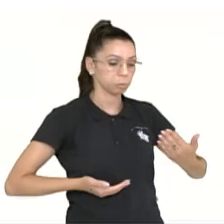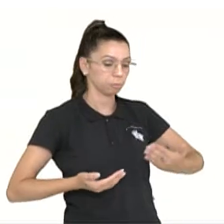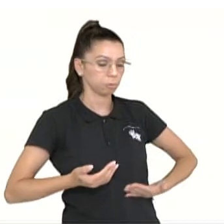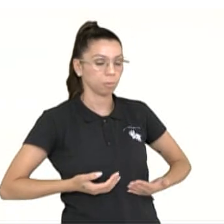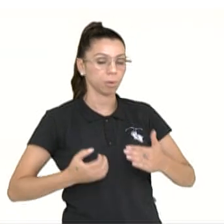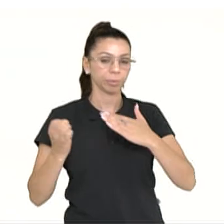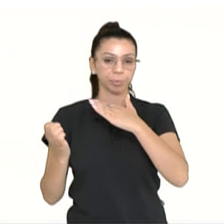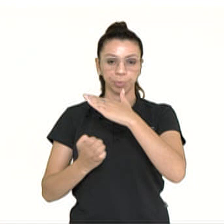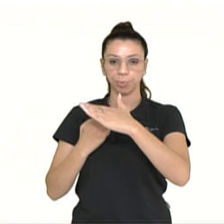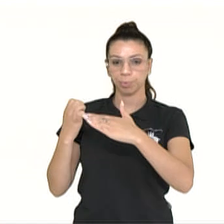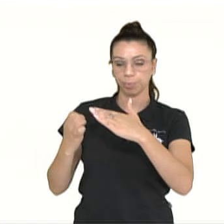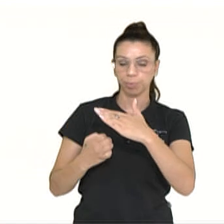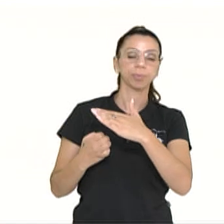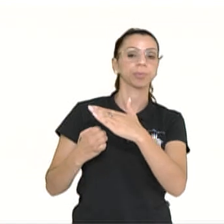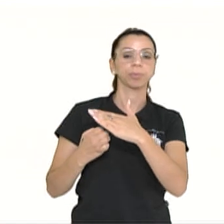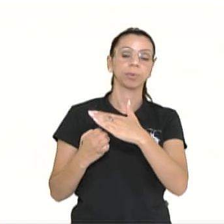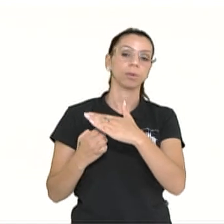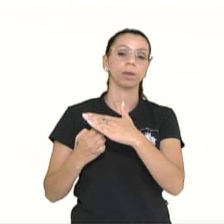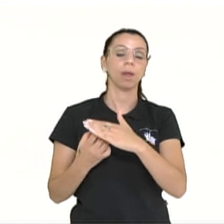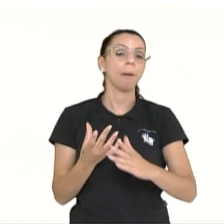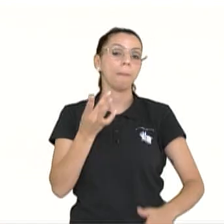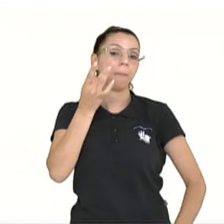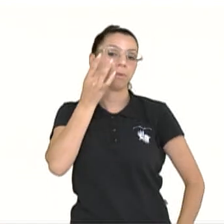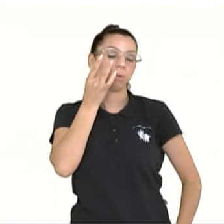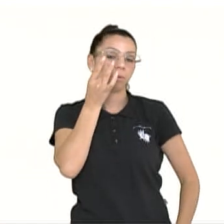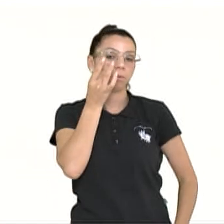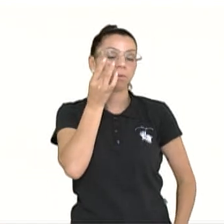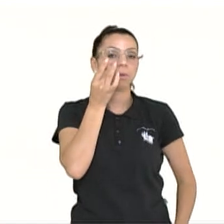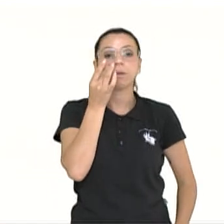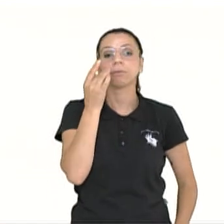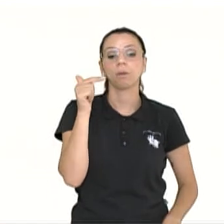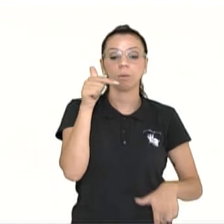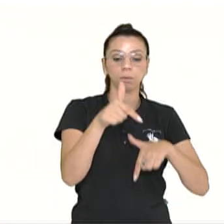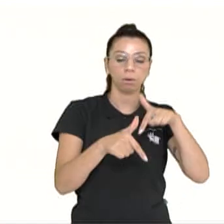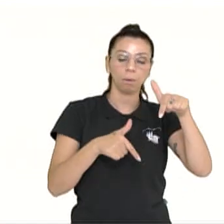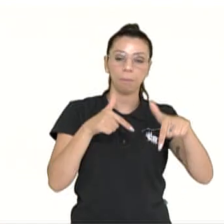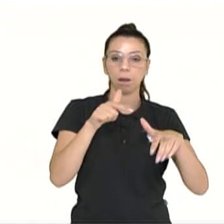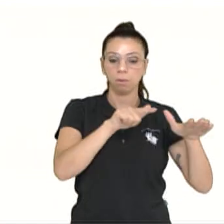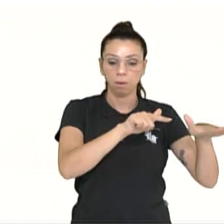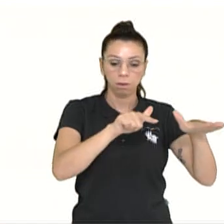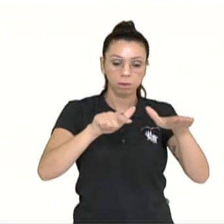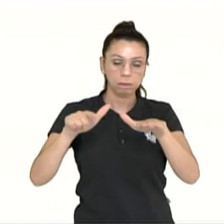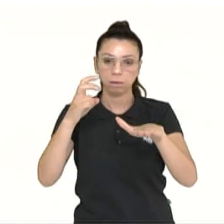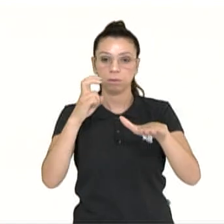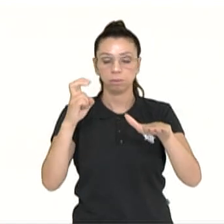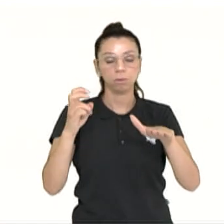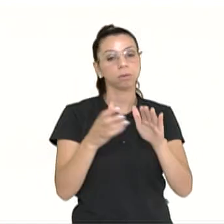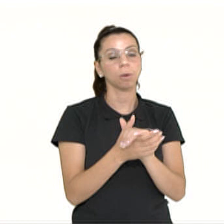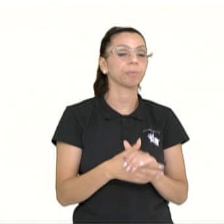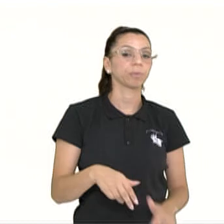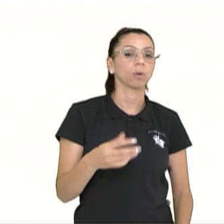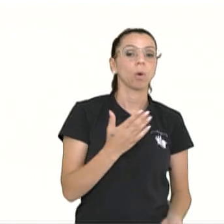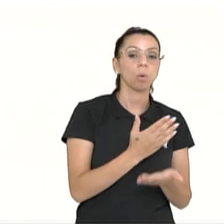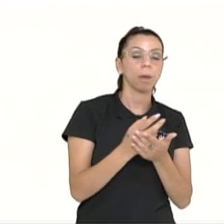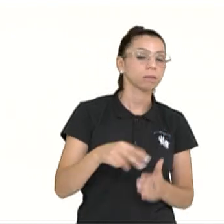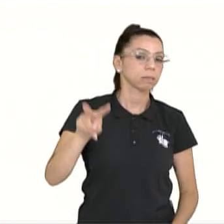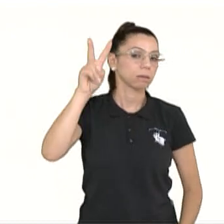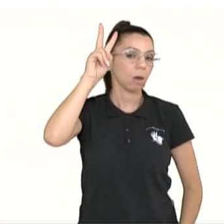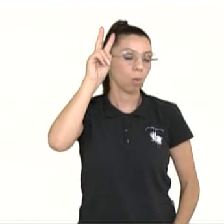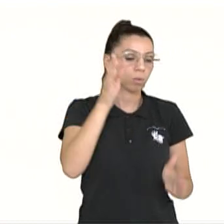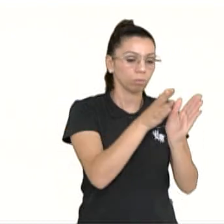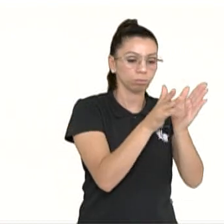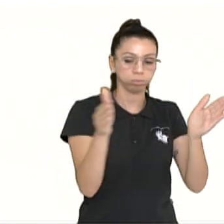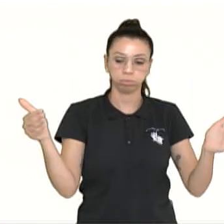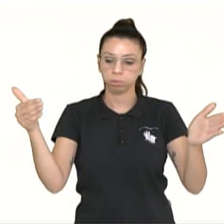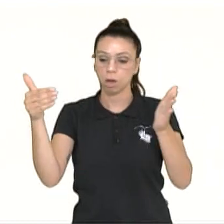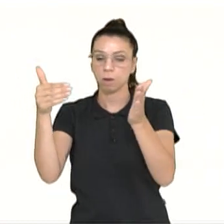empresa presentes ao trabalho durante os 5 dias da semana. Então, os 5 dias da semana, de segunda a sexta-feira, na coluna